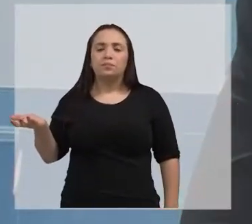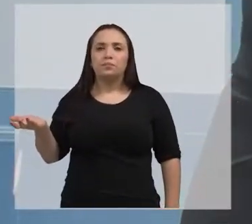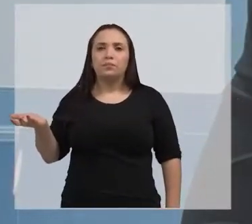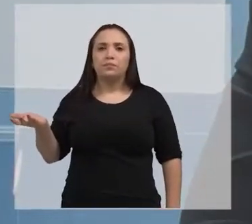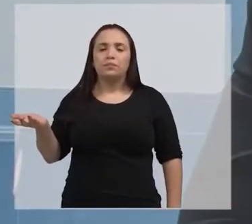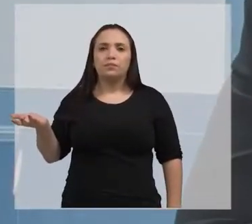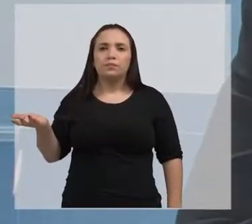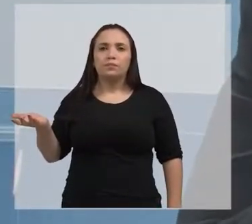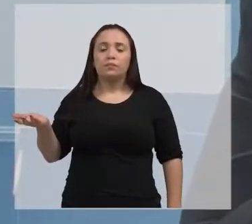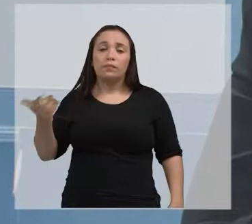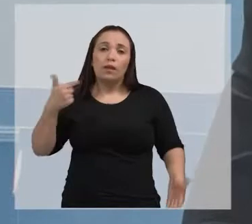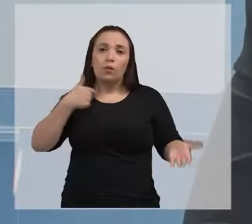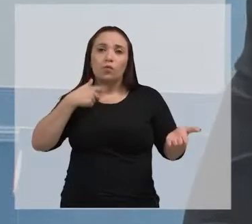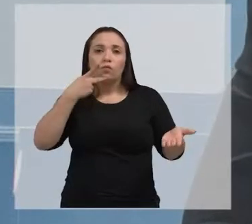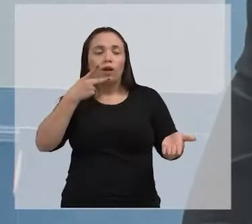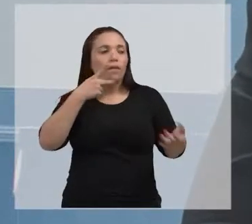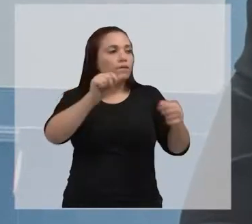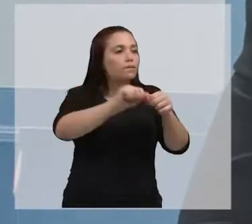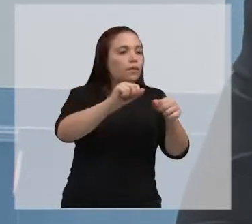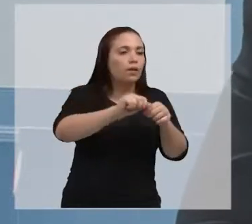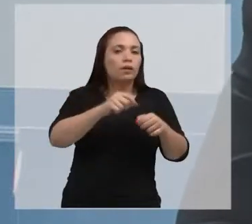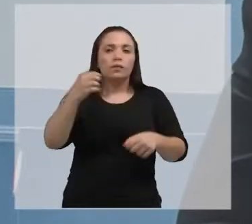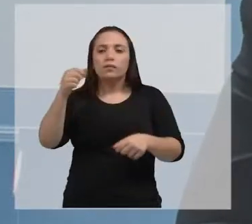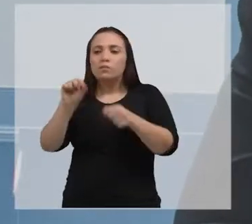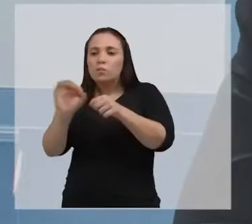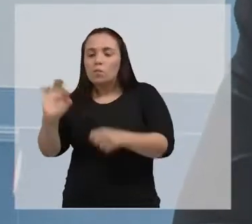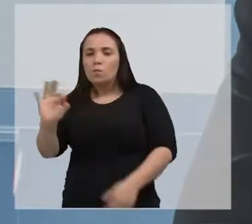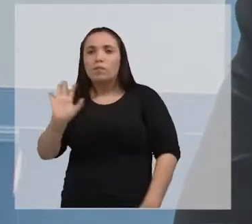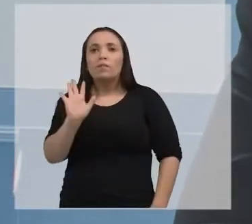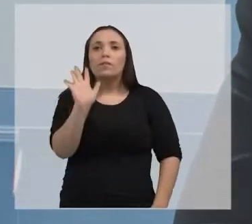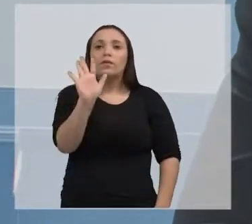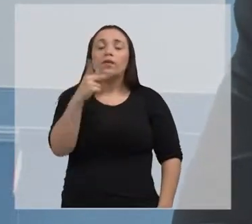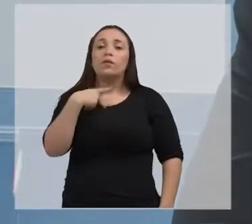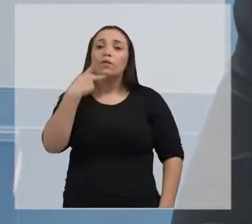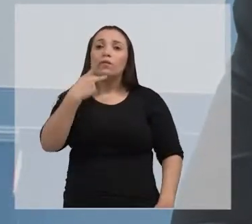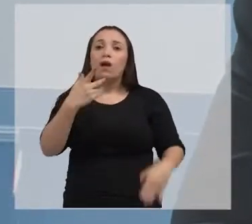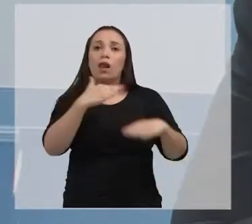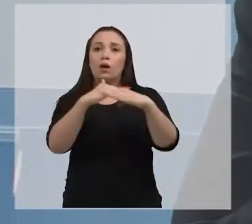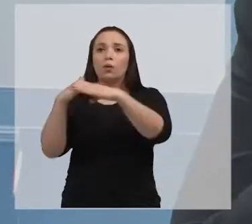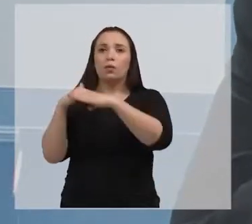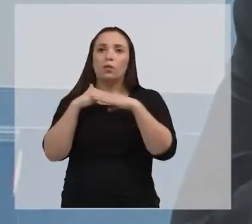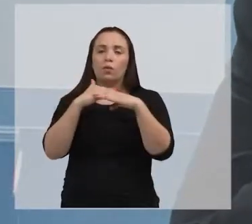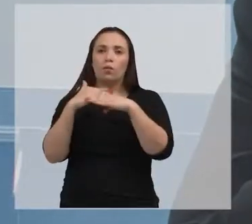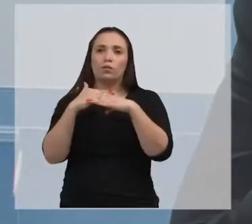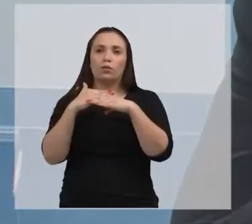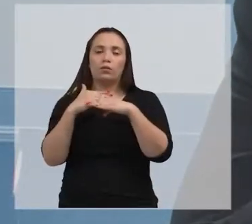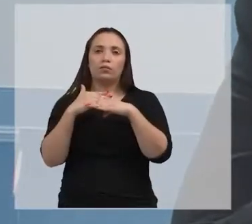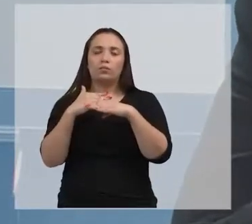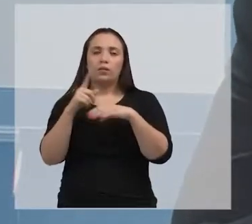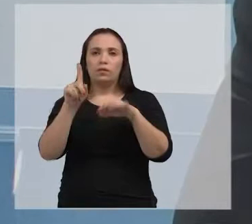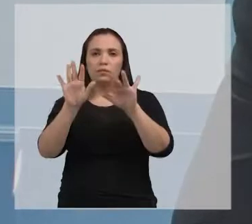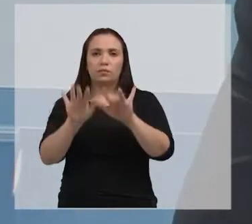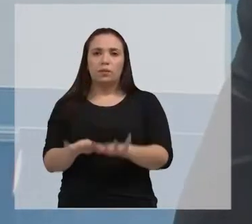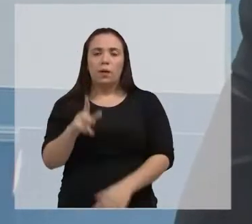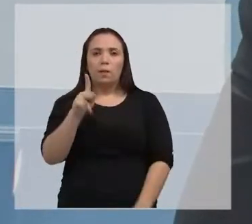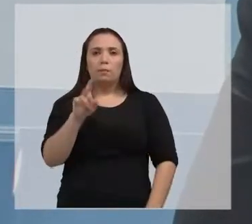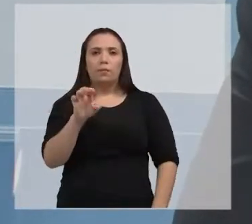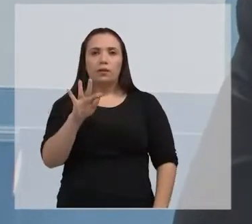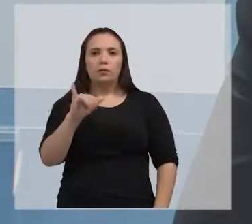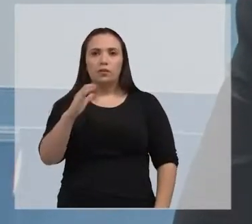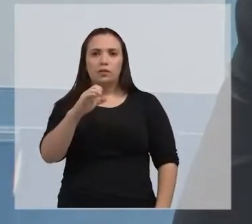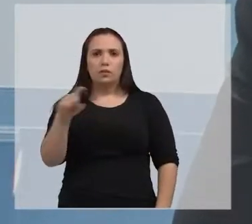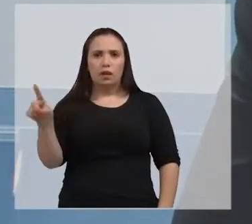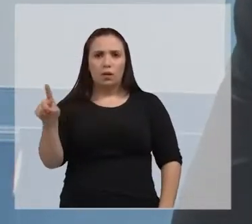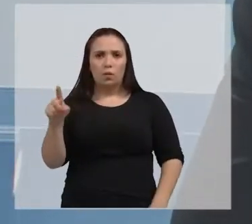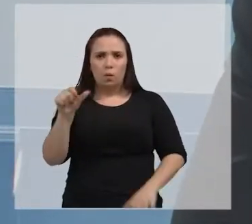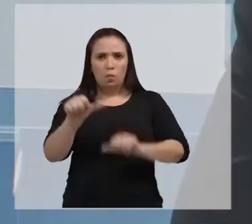feito nada. Eu nem estou discutindo se foi feito. Eu estou falando de igualdade de tratamento. Aí você faz uma petição, entrega um papel mudando o